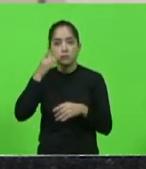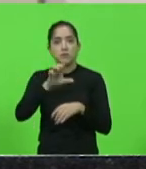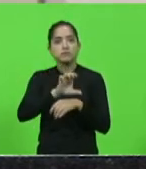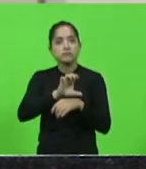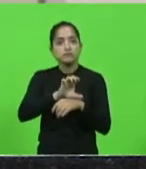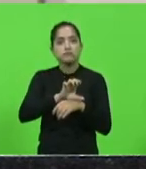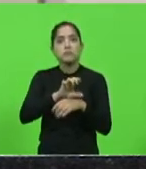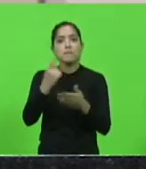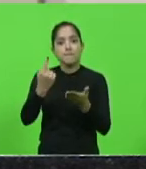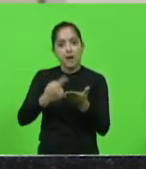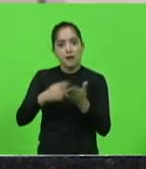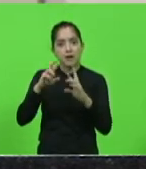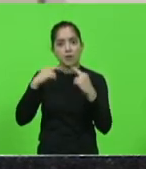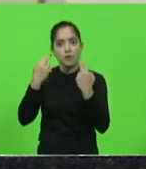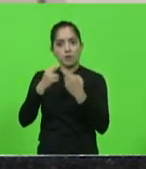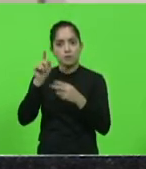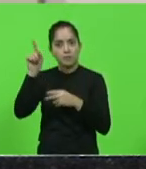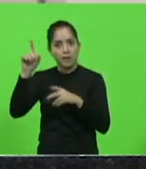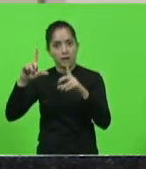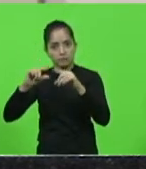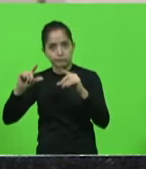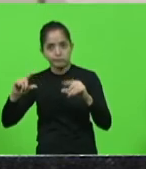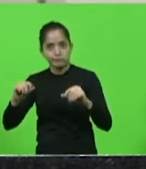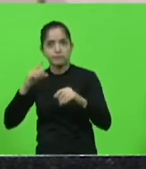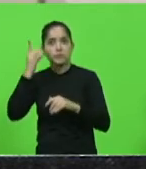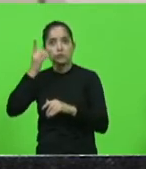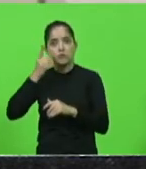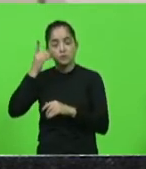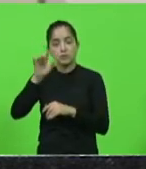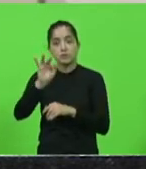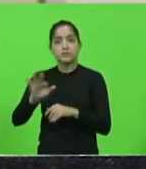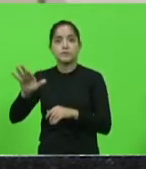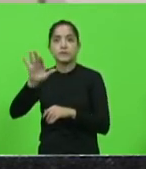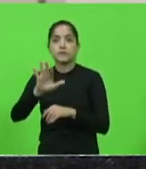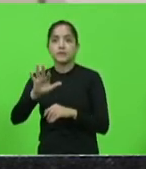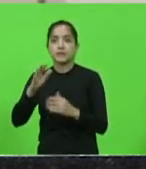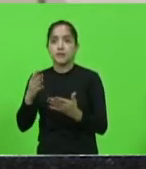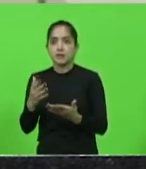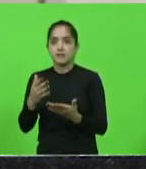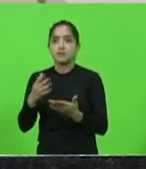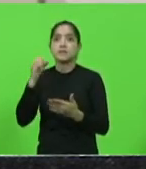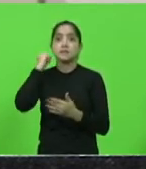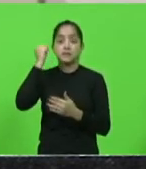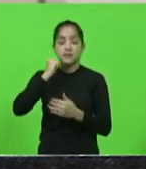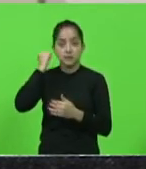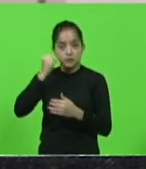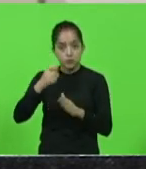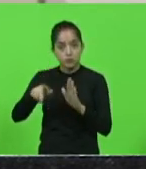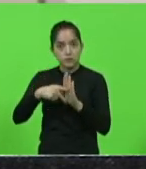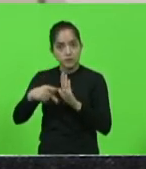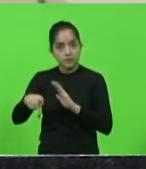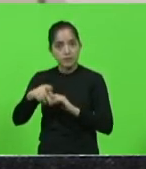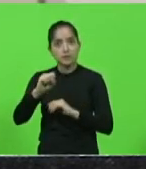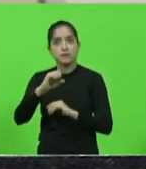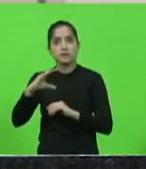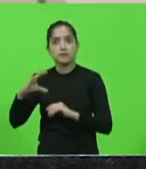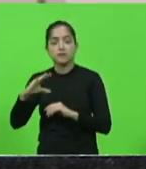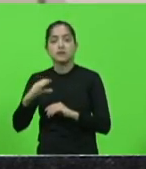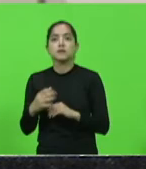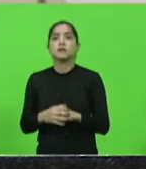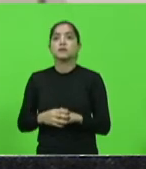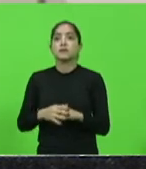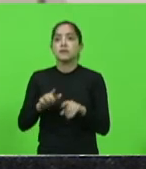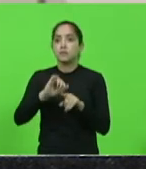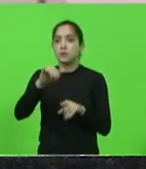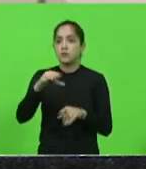reunião em Brasília com os deputados federais, Sr. Pelsa, com os senadores de Santa Catarina, temos o Jorginho Melo, que é muito